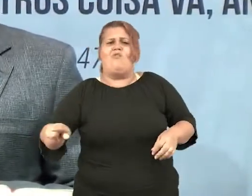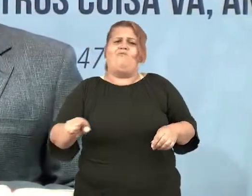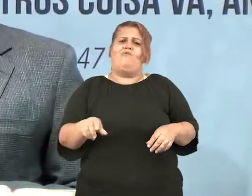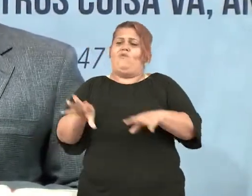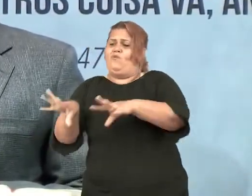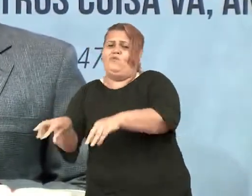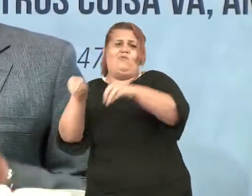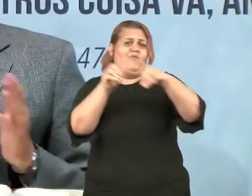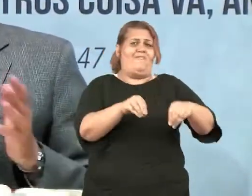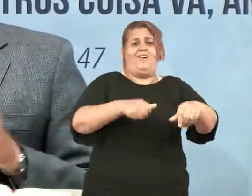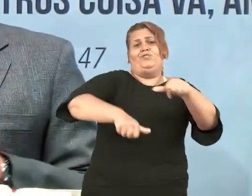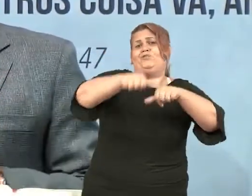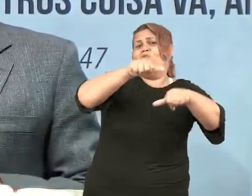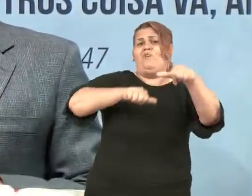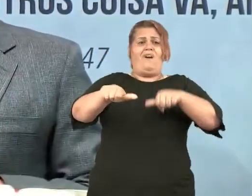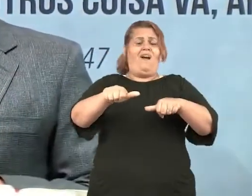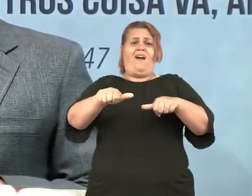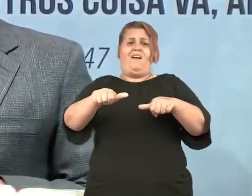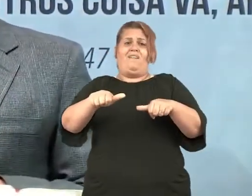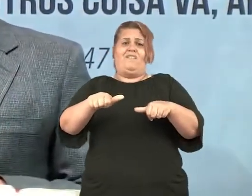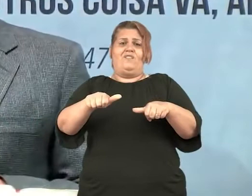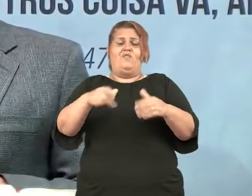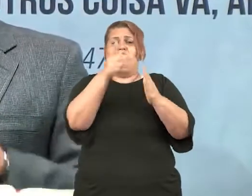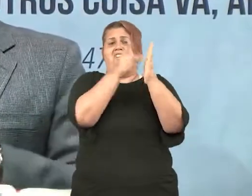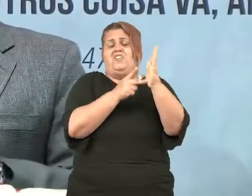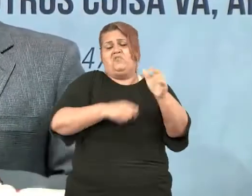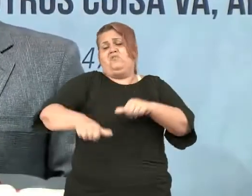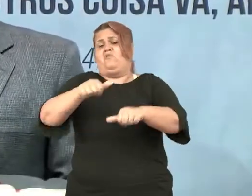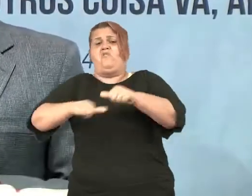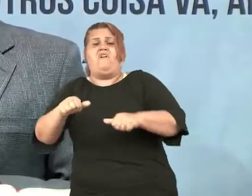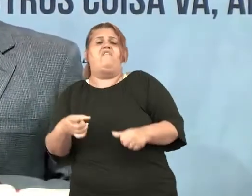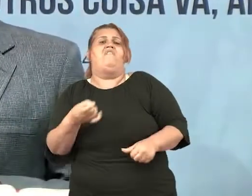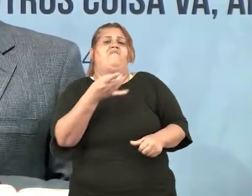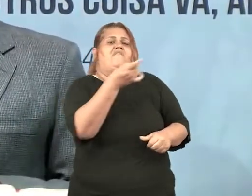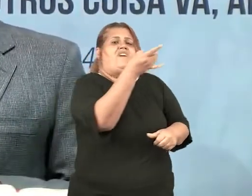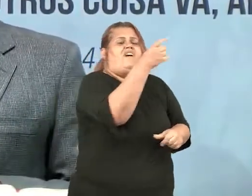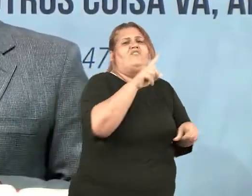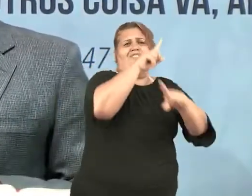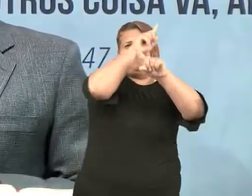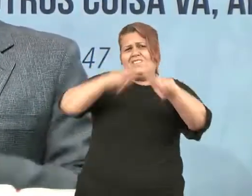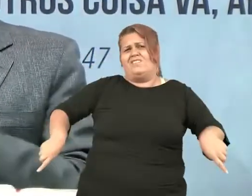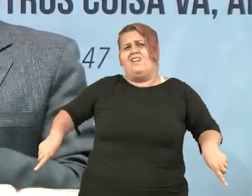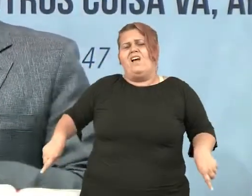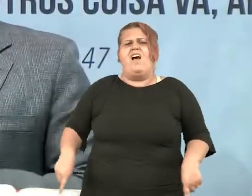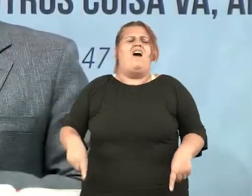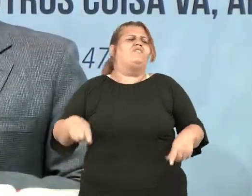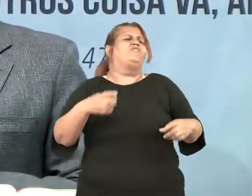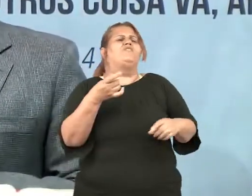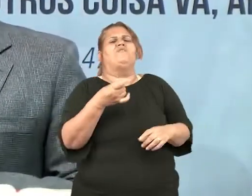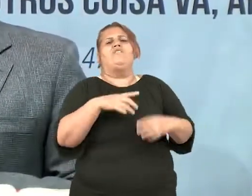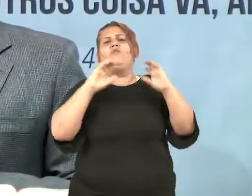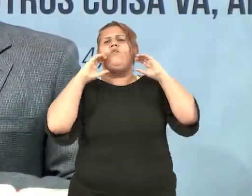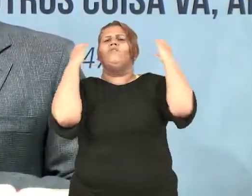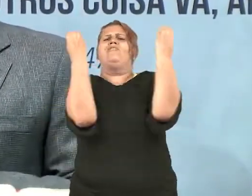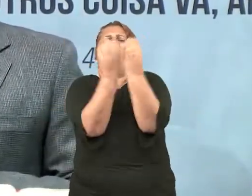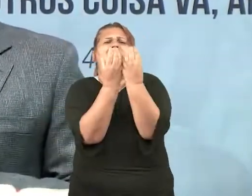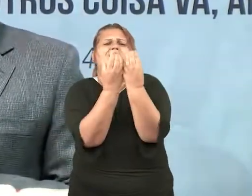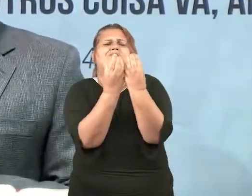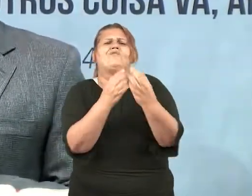repaginados, refeitos. Viagens canceladas, congressos e